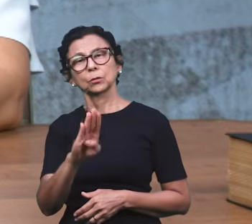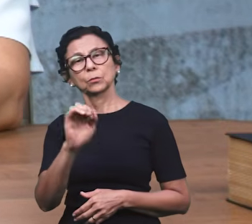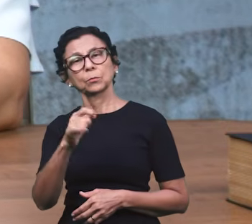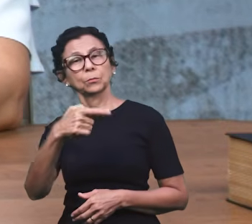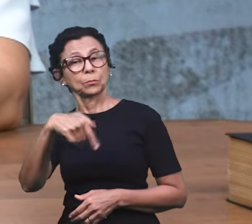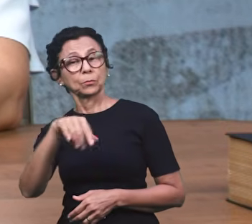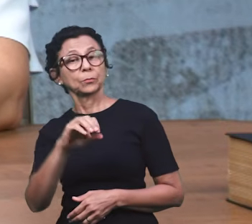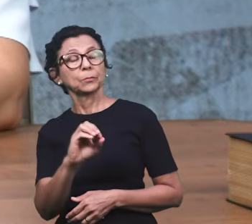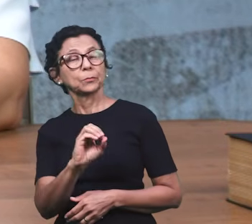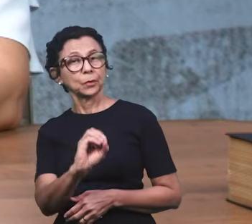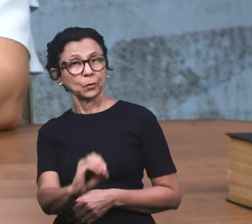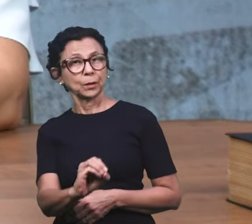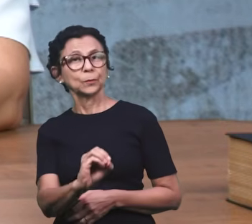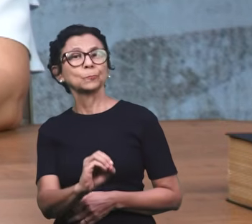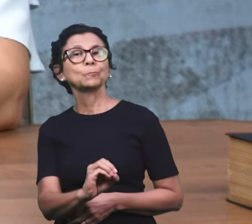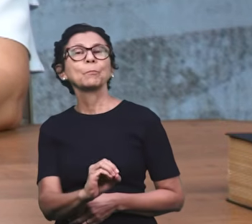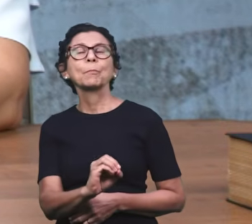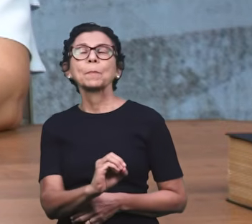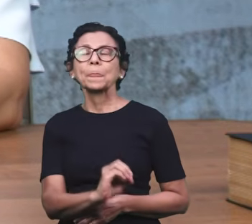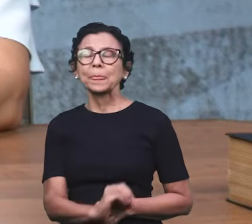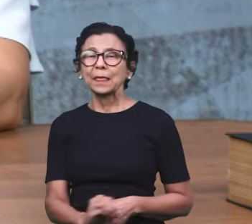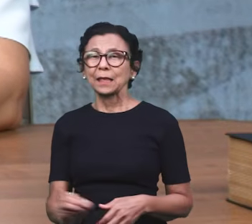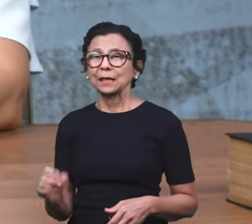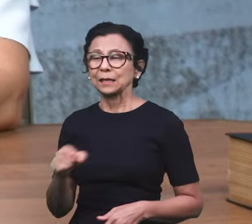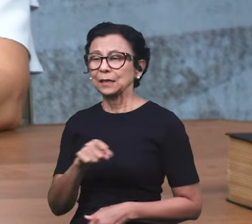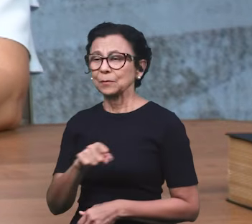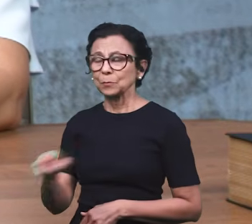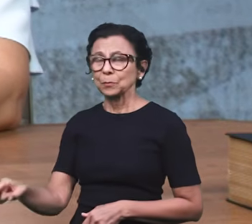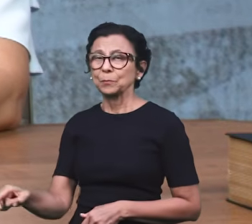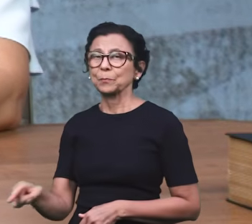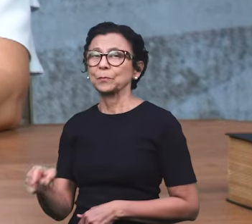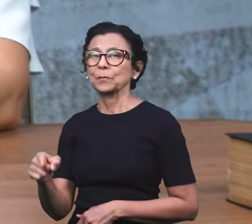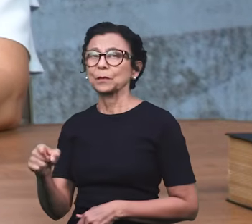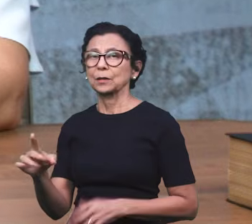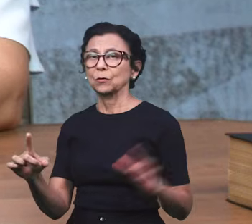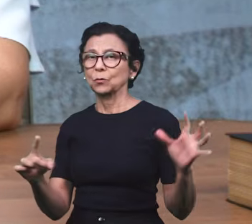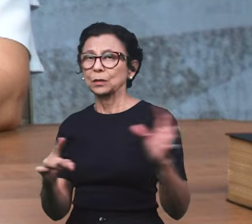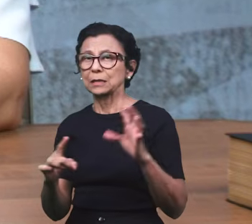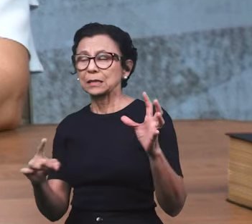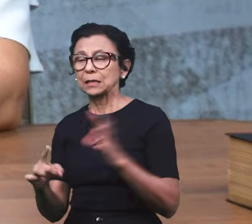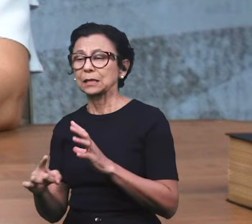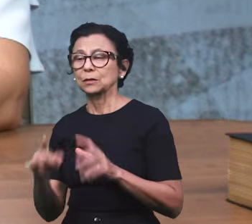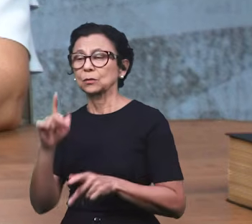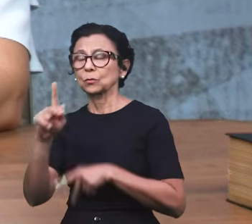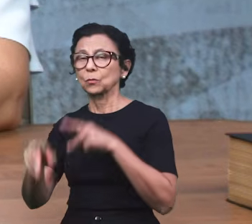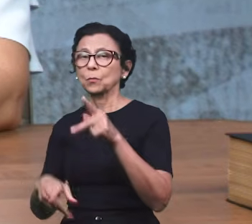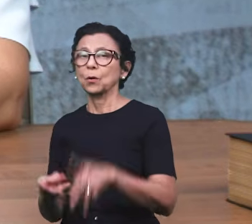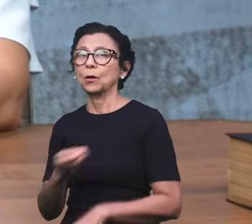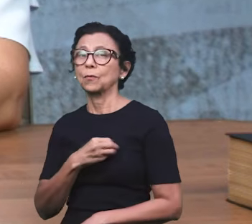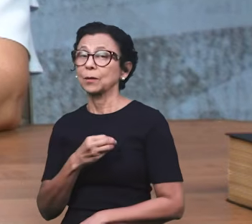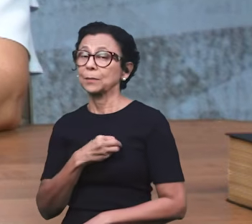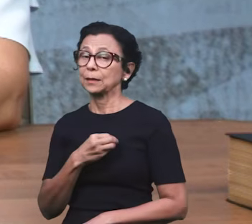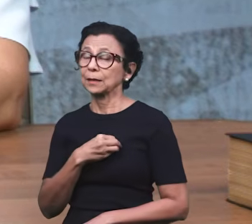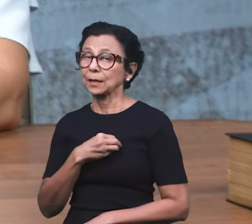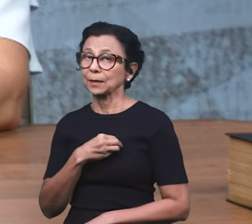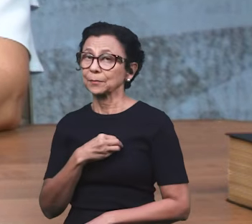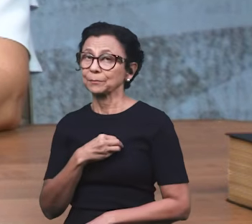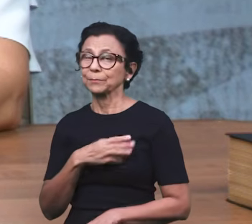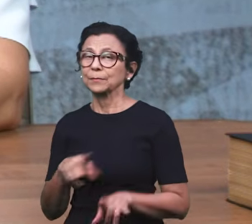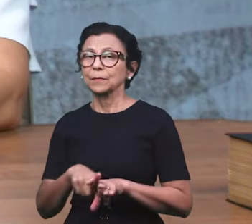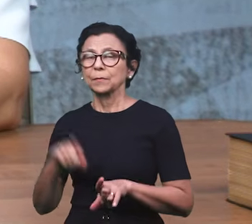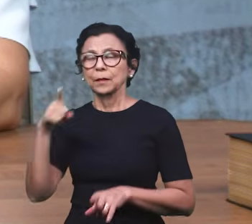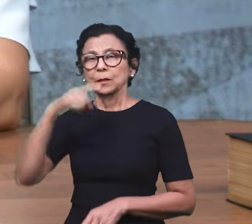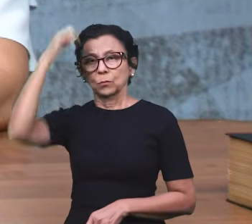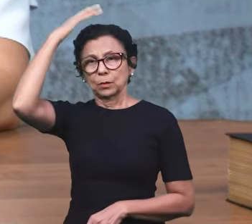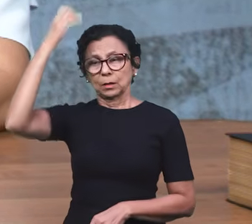feito pecar a Israel, irritando ao Senhor Deus de Israel com as suas vaidades.